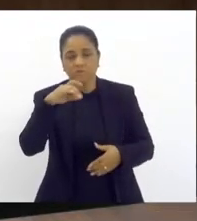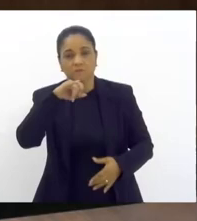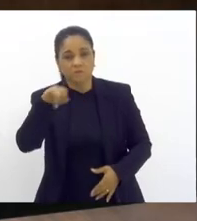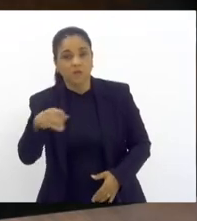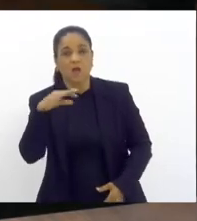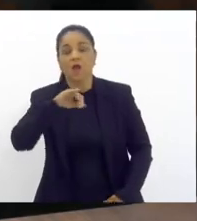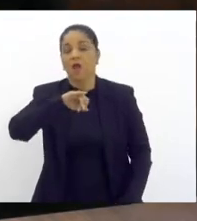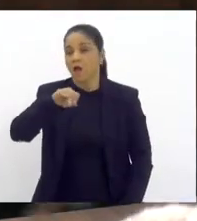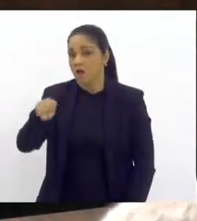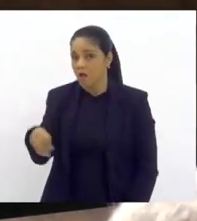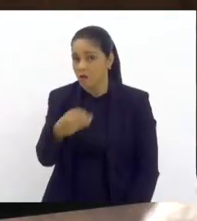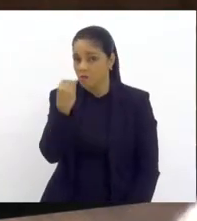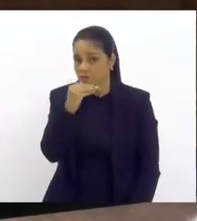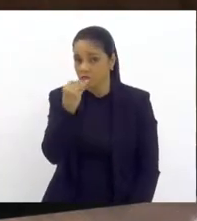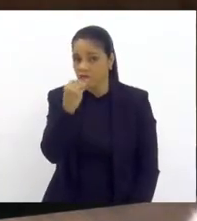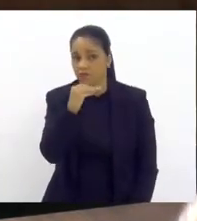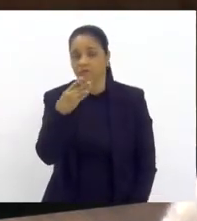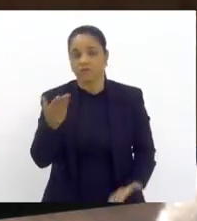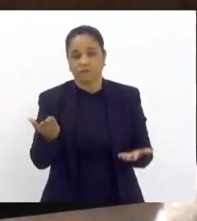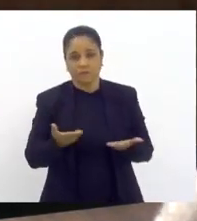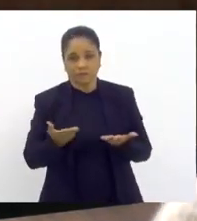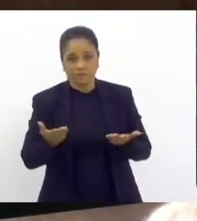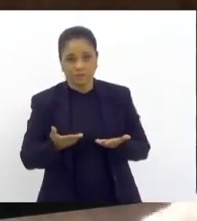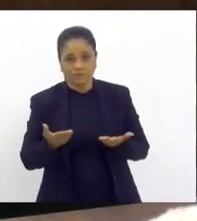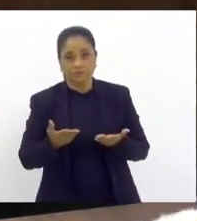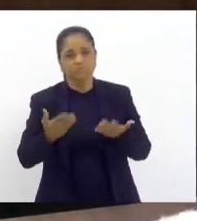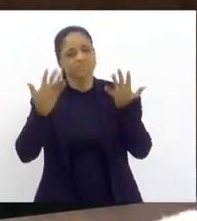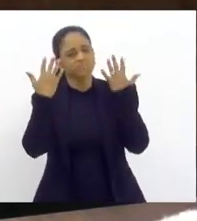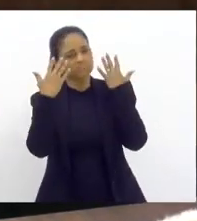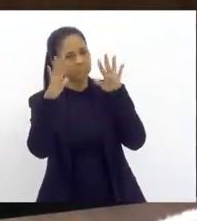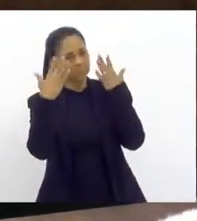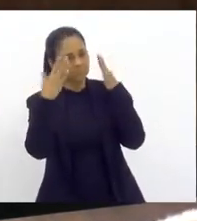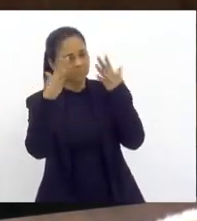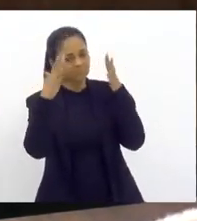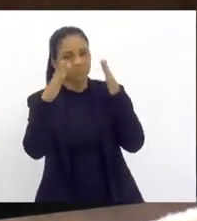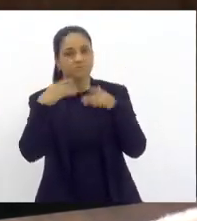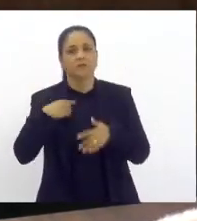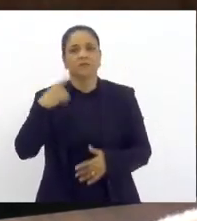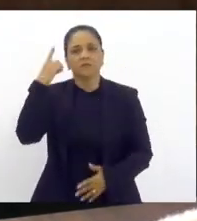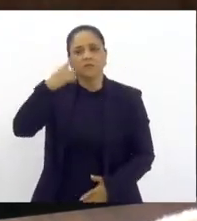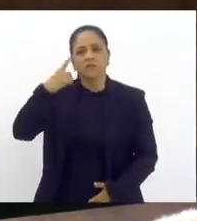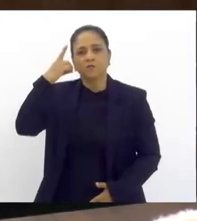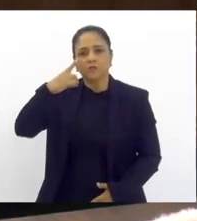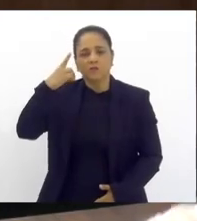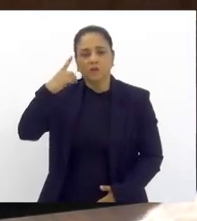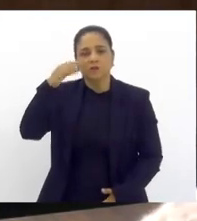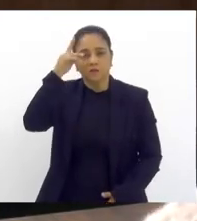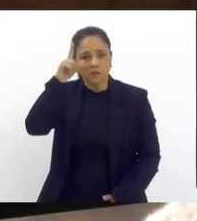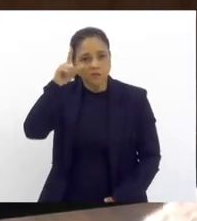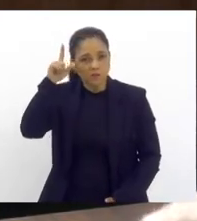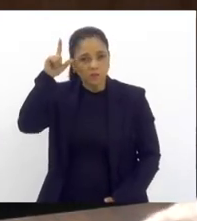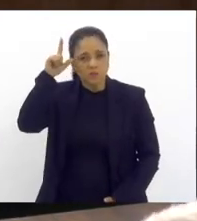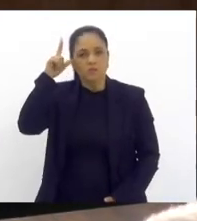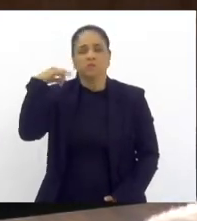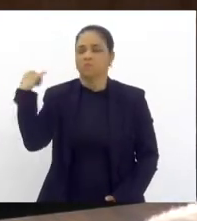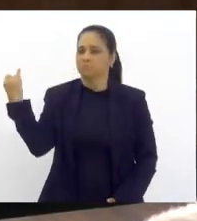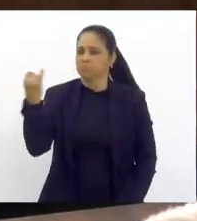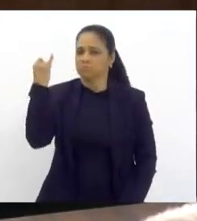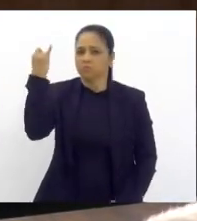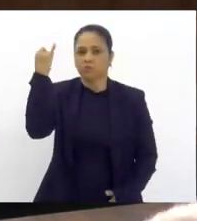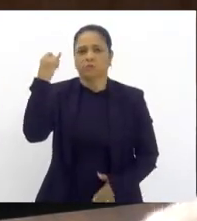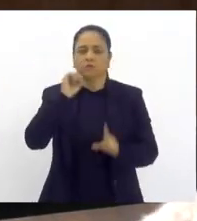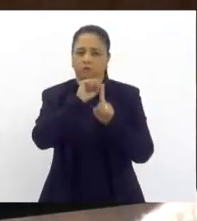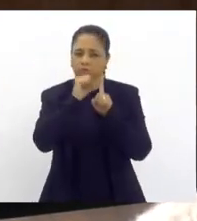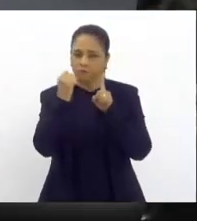a oportunidade, presidenta, para parabenizar a deputada Lucinha pelo projeto, de alta relevância para a sociedade